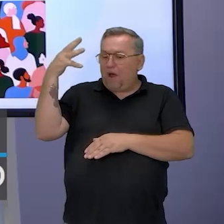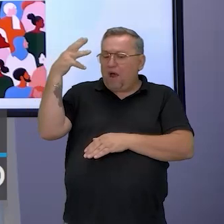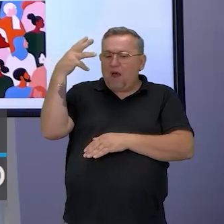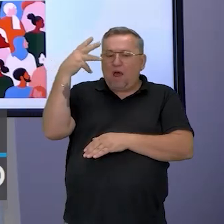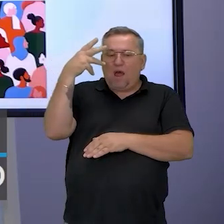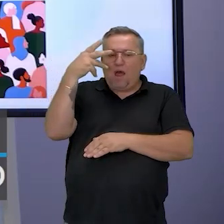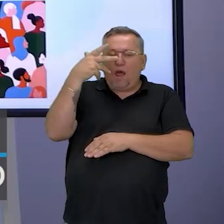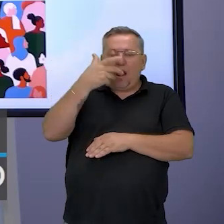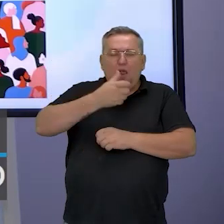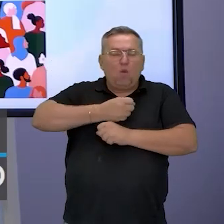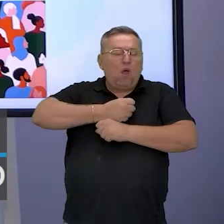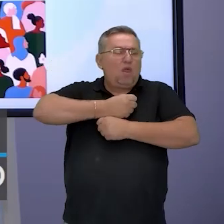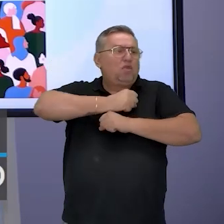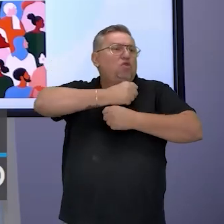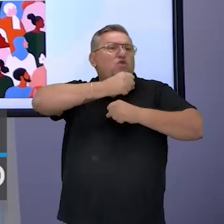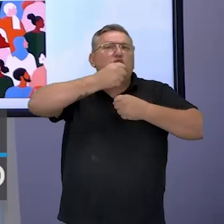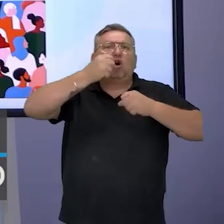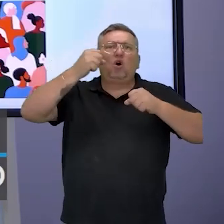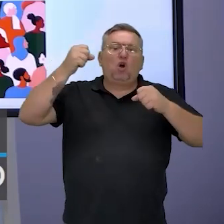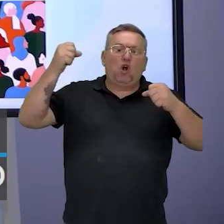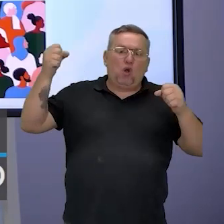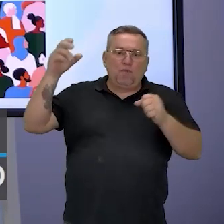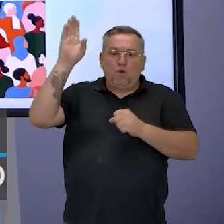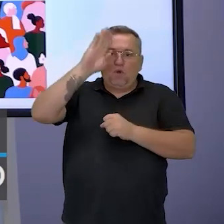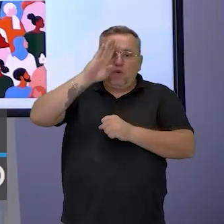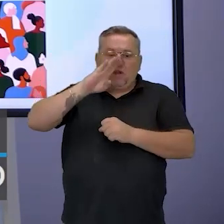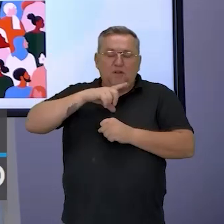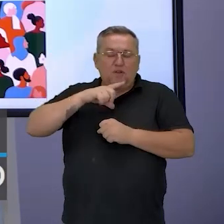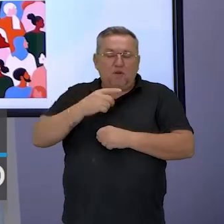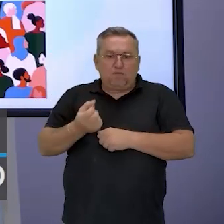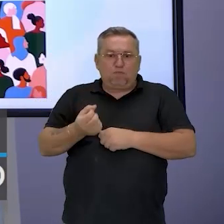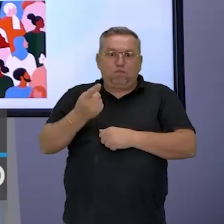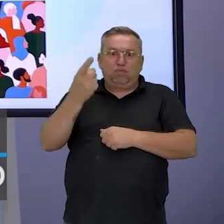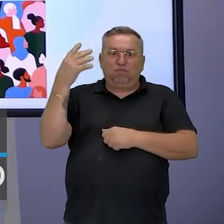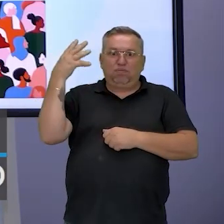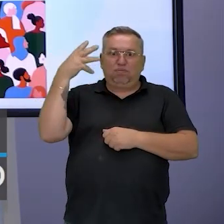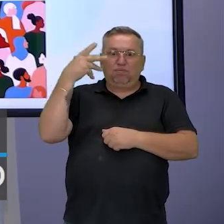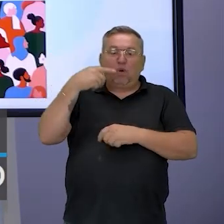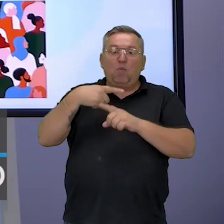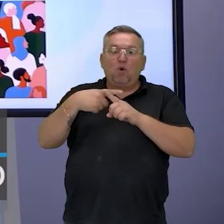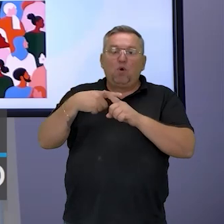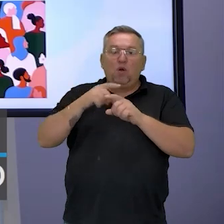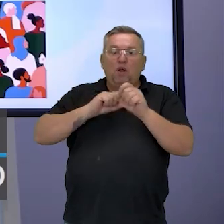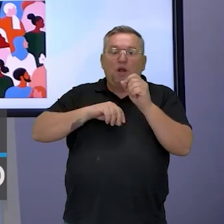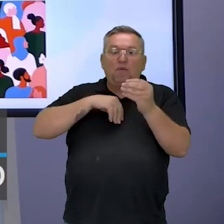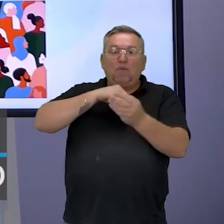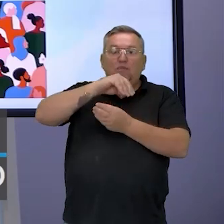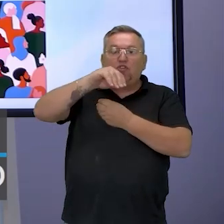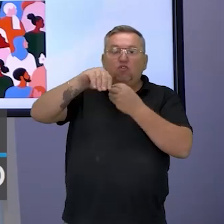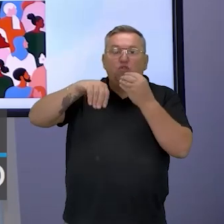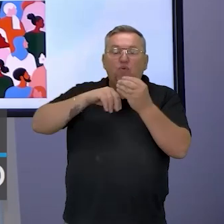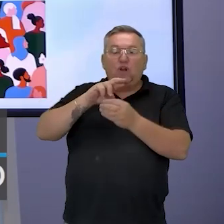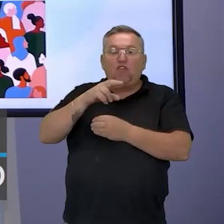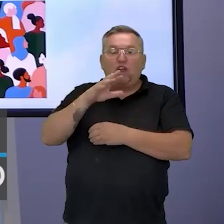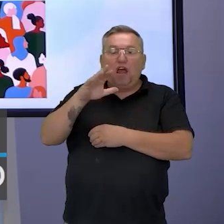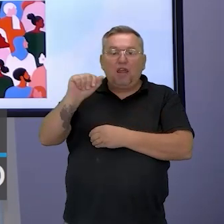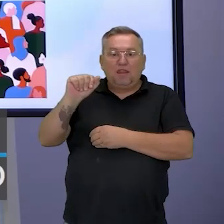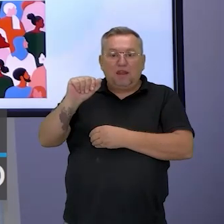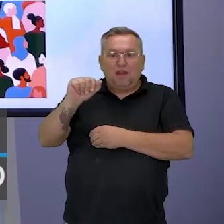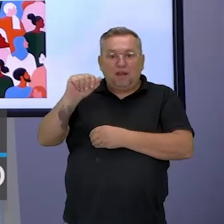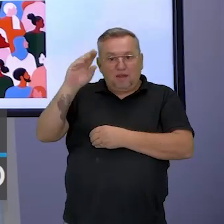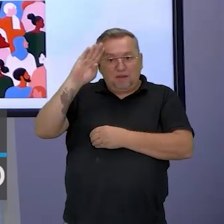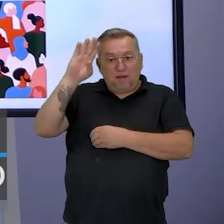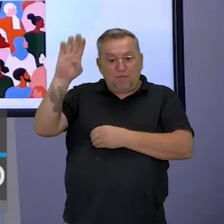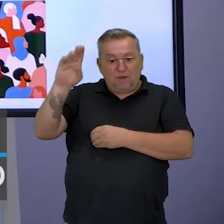seria grande, o Brasil seria impactante justamente porque ele era uma mistura de raças. E a